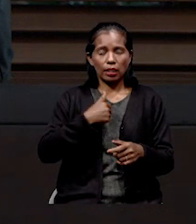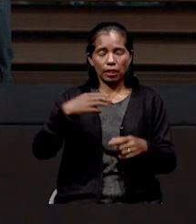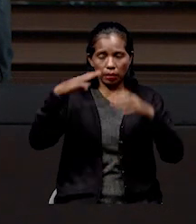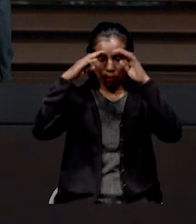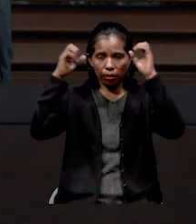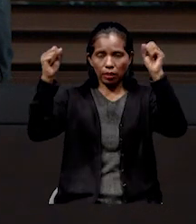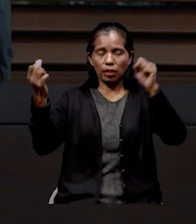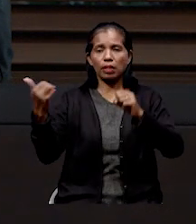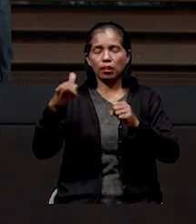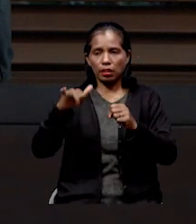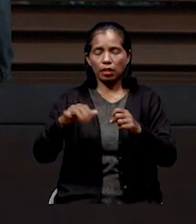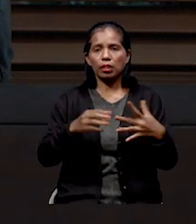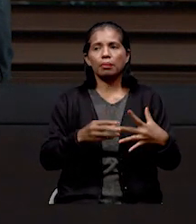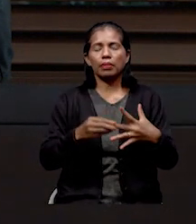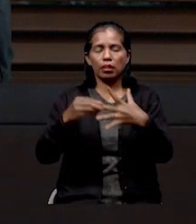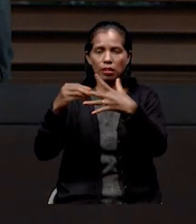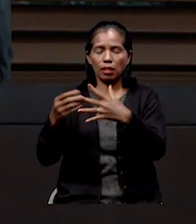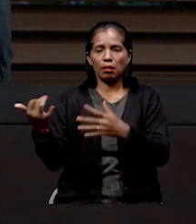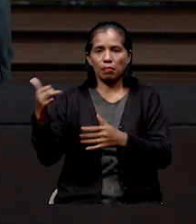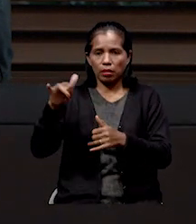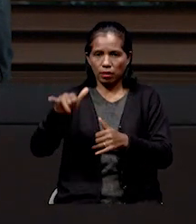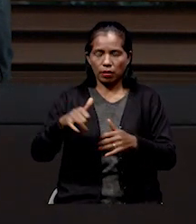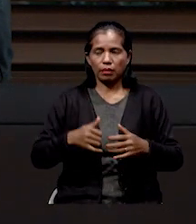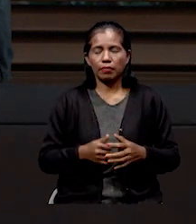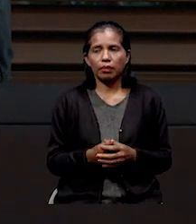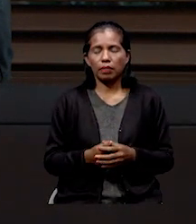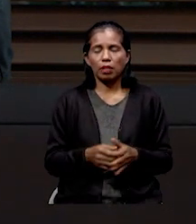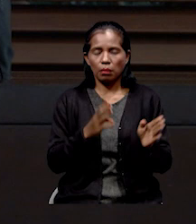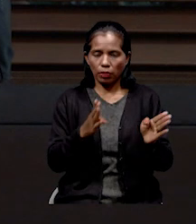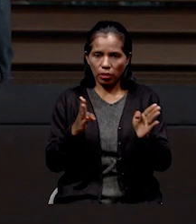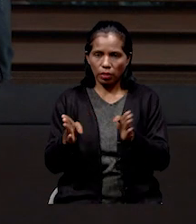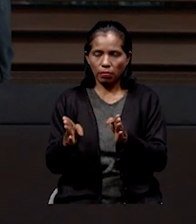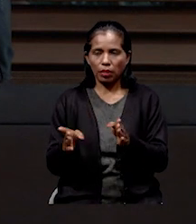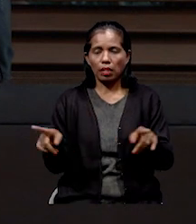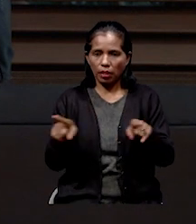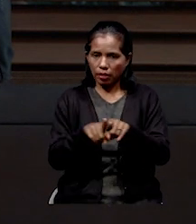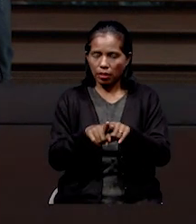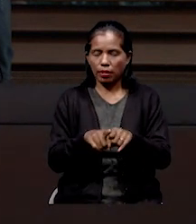ou representante Sira, Liliu, para senhor candidato Sira, processo Macné.